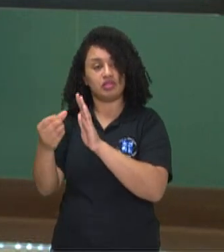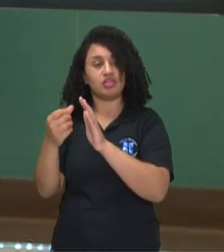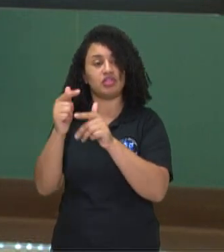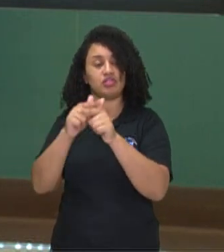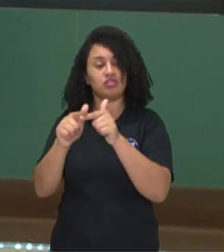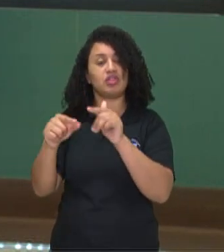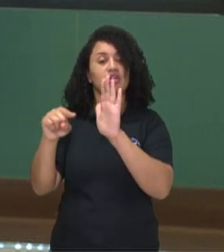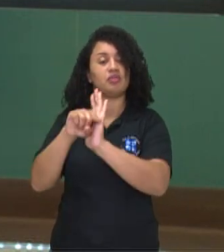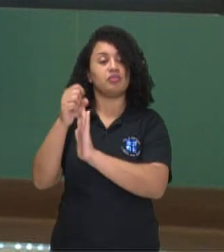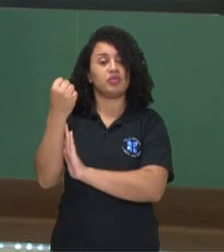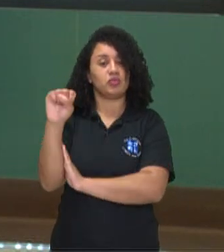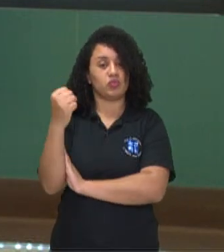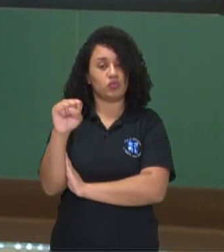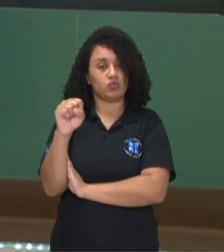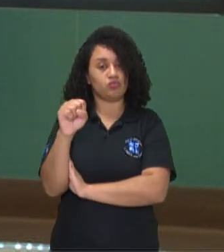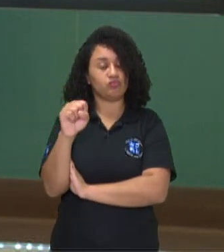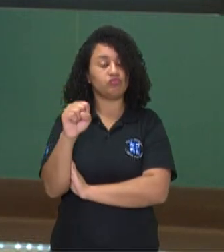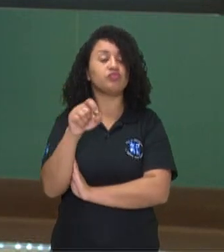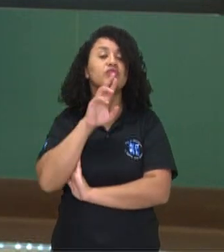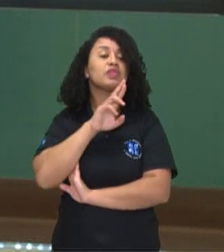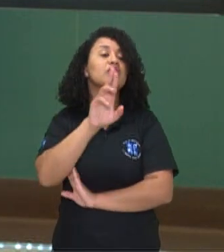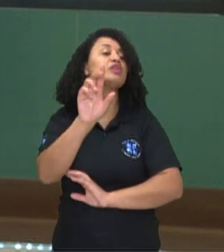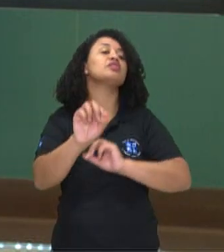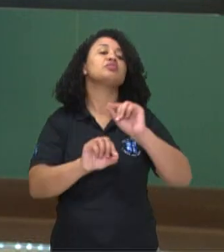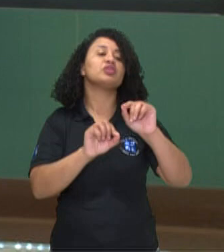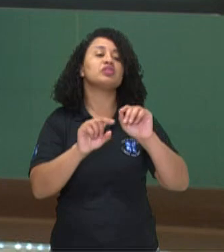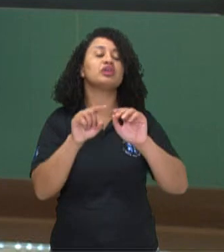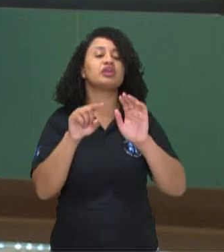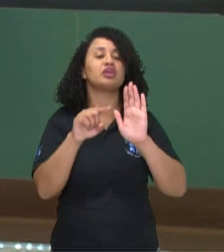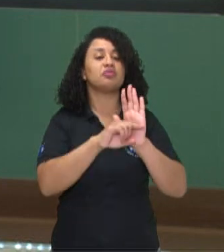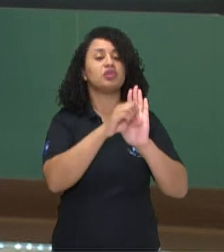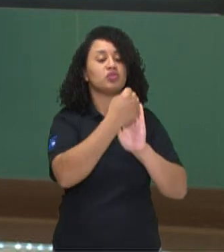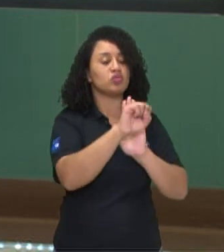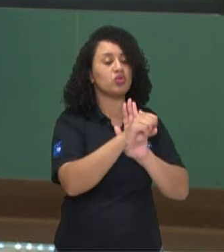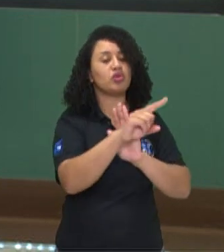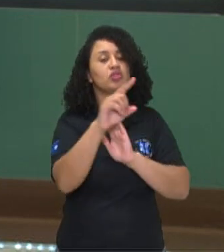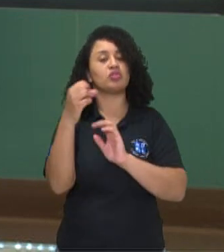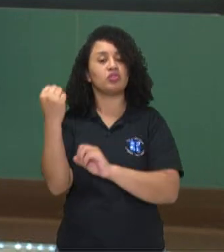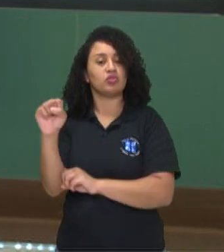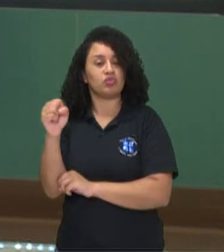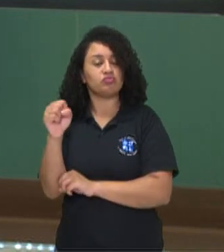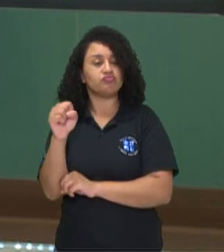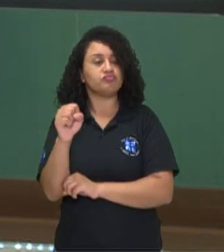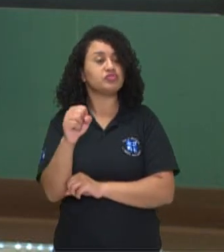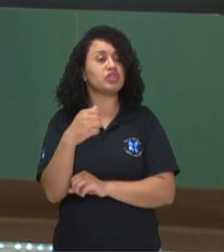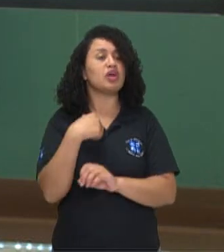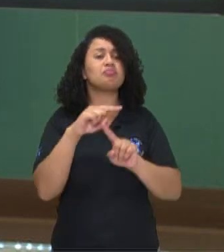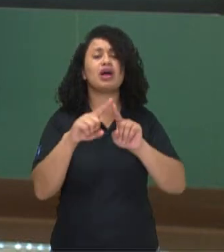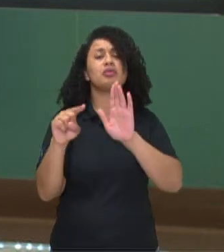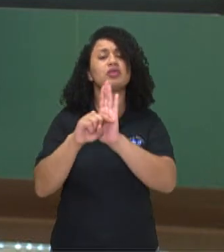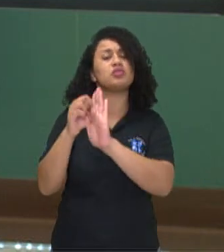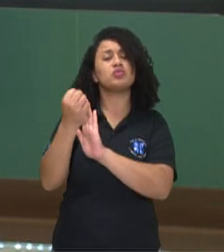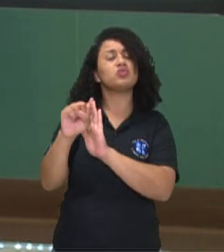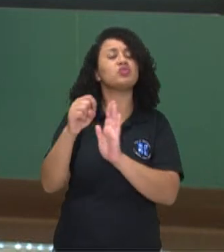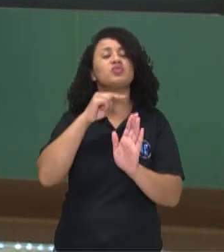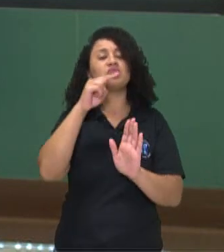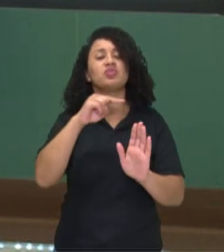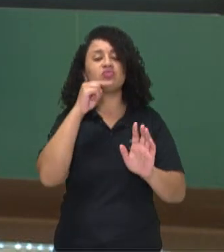por 2 dá menos 8. Então, a solução dessa equação é menos 8 e 8. Lembrando que menos 8 não faz sentido